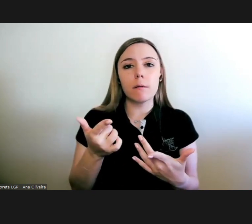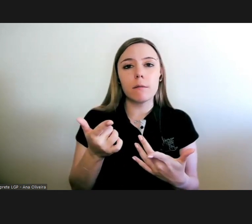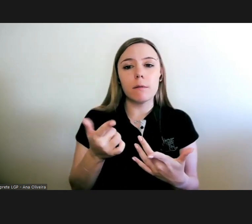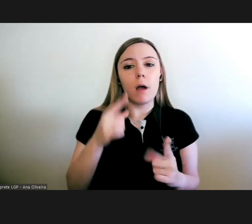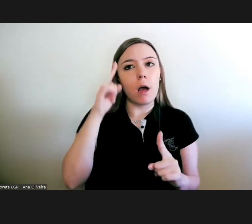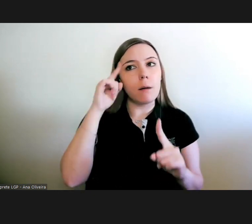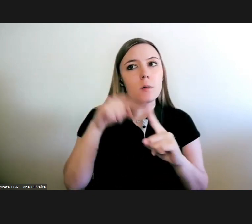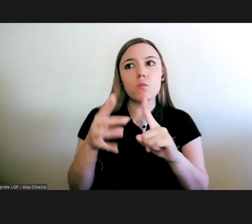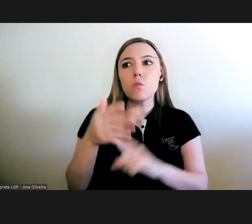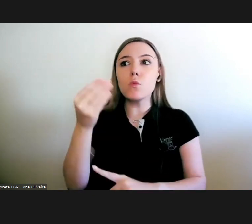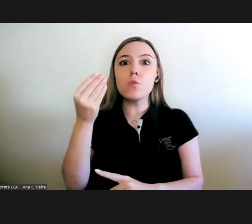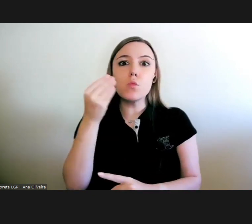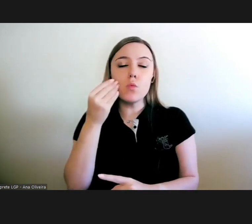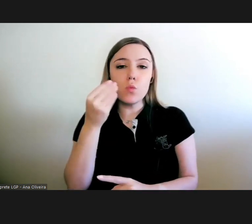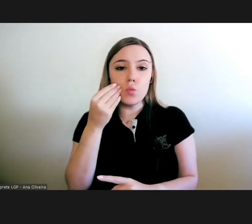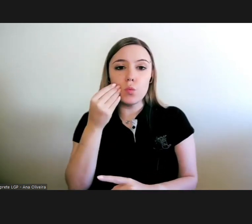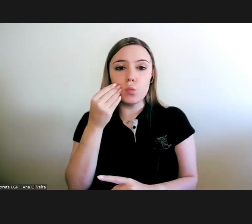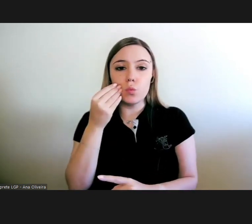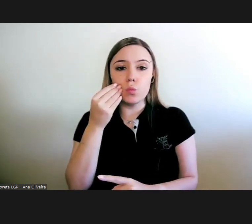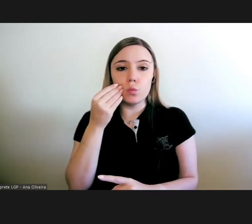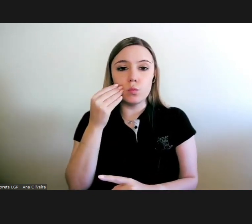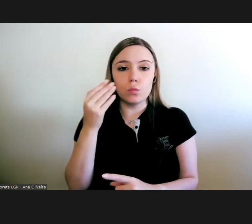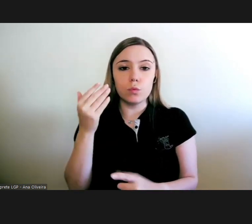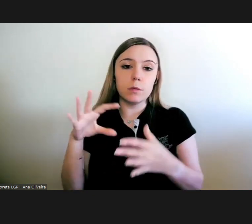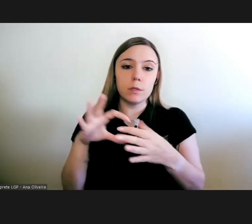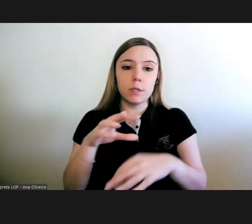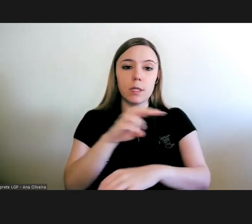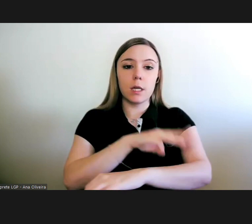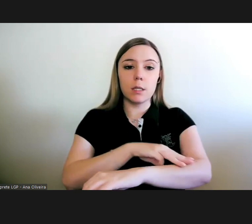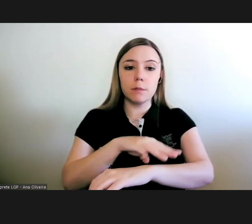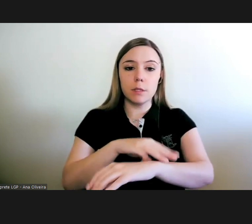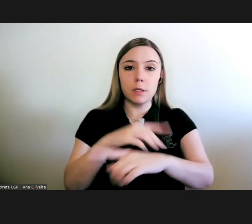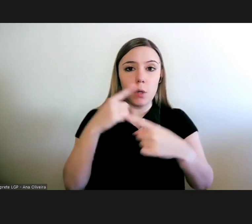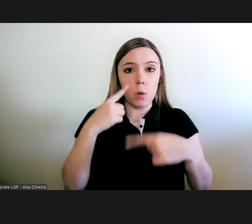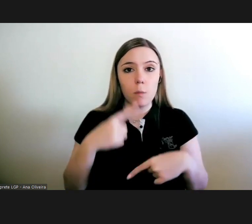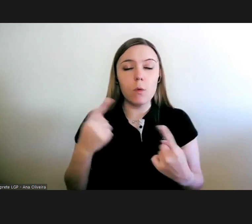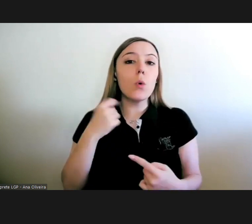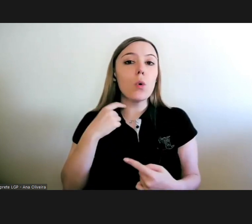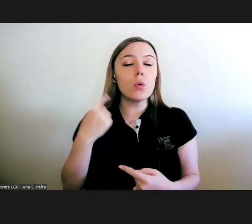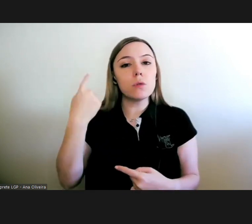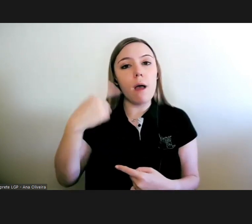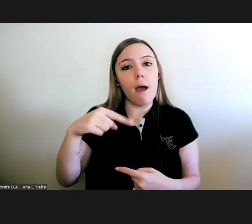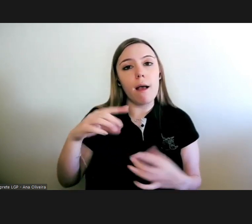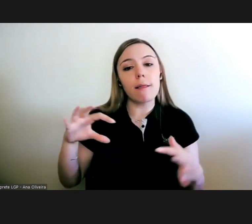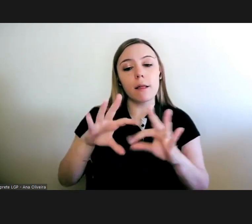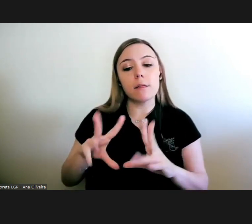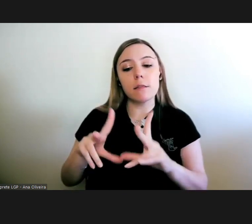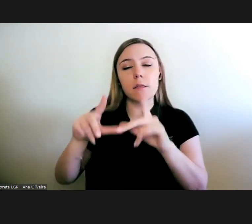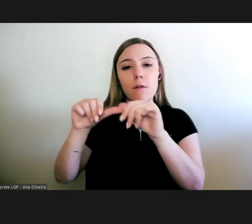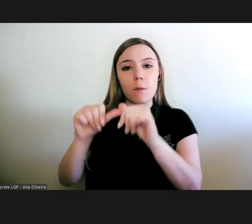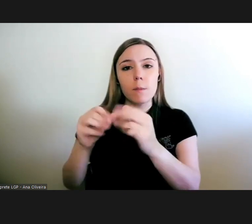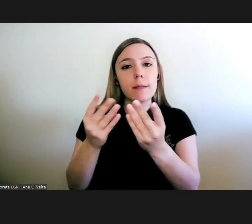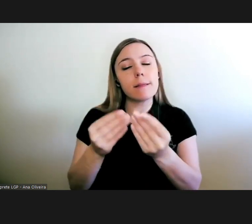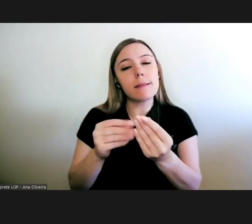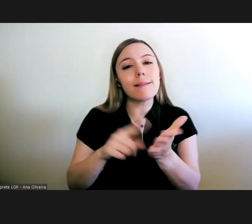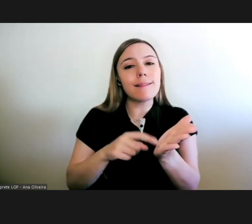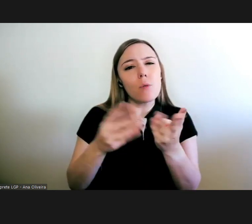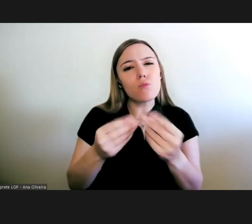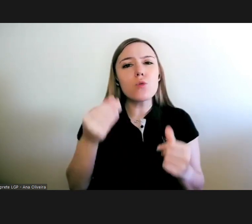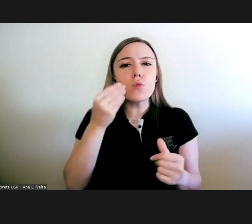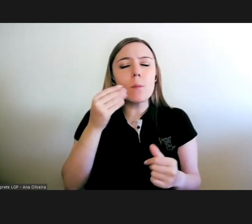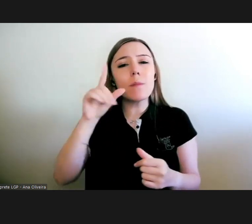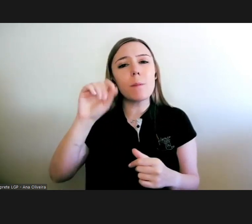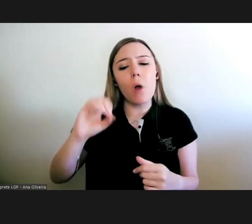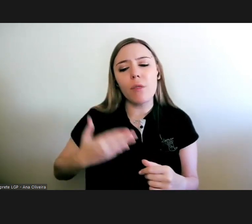metas que estão previstas para dentro da administração pública. Temos um curso sobre desenvolvimento sustentável e como integrar os ODS com